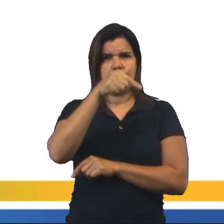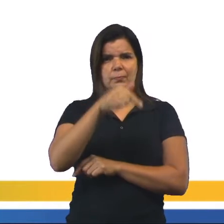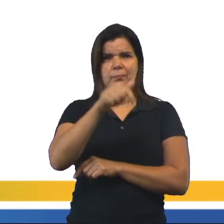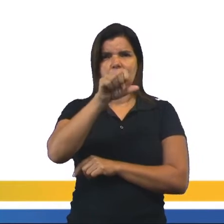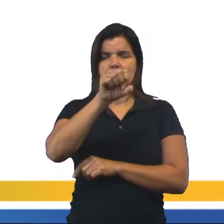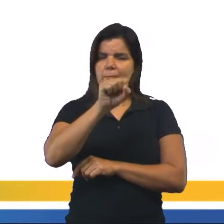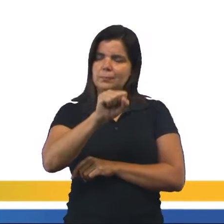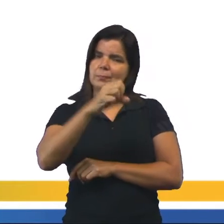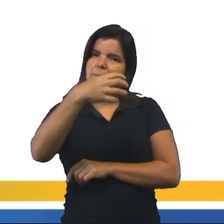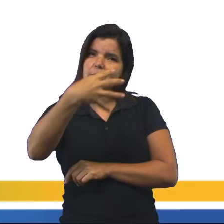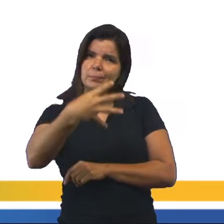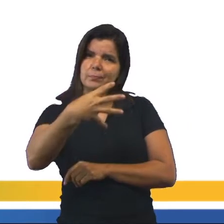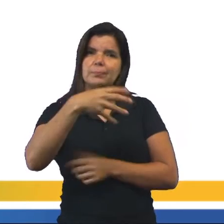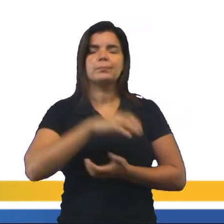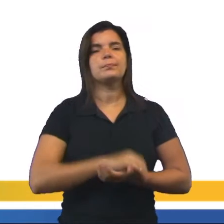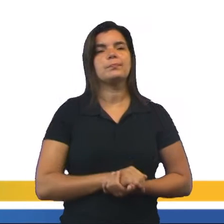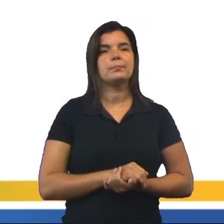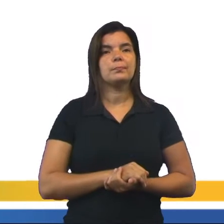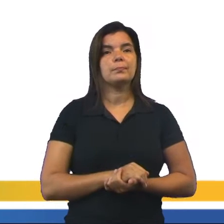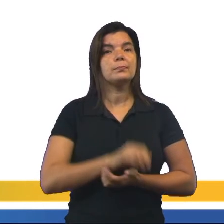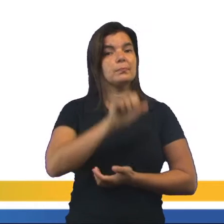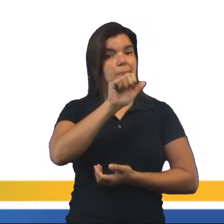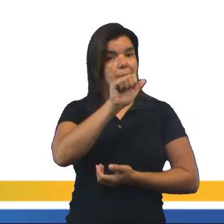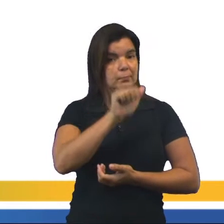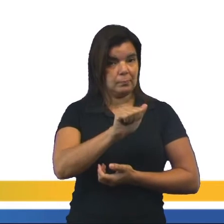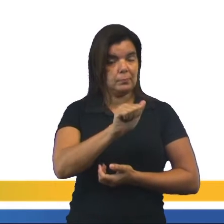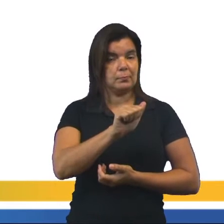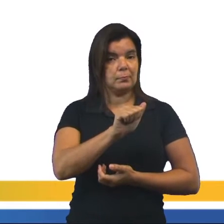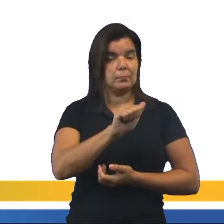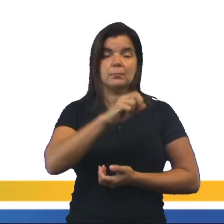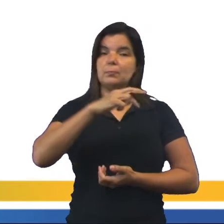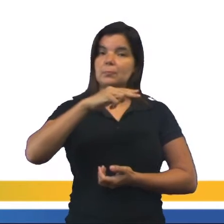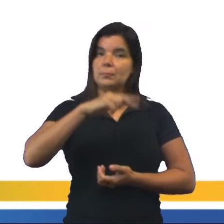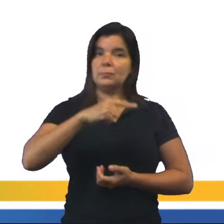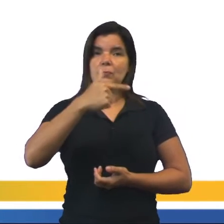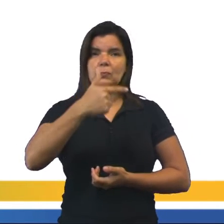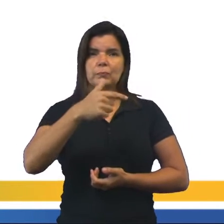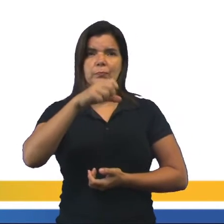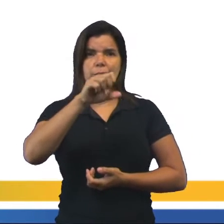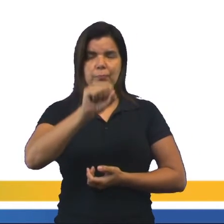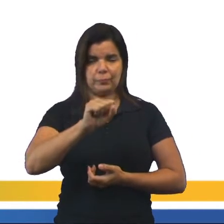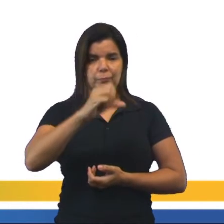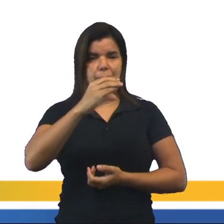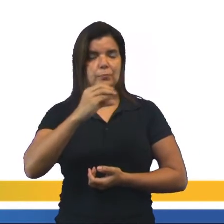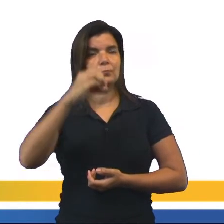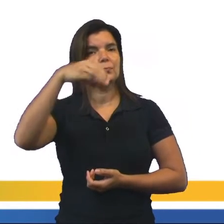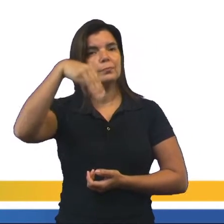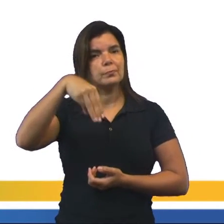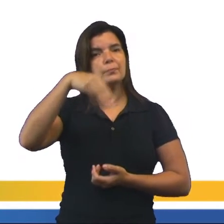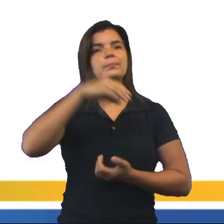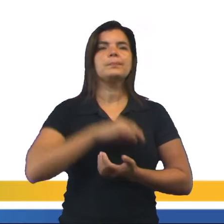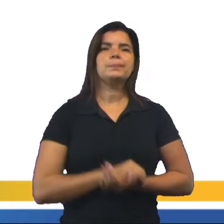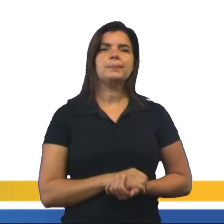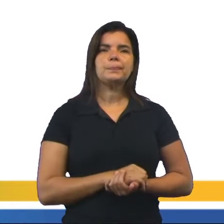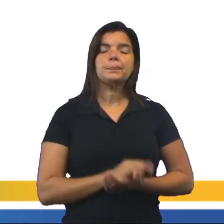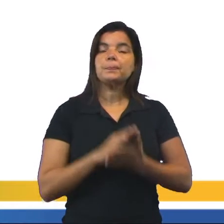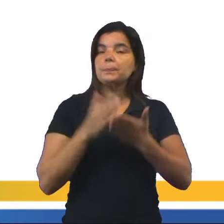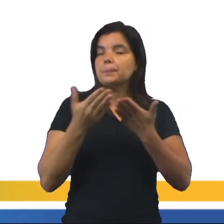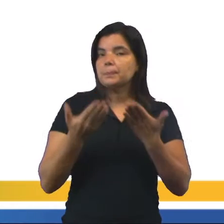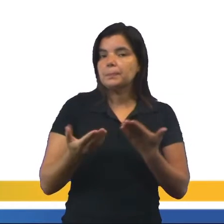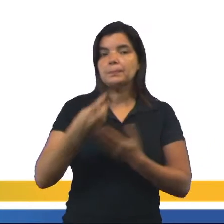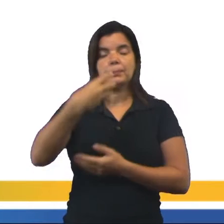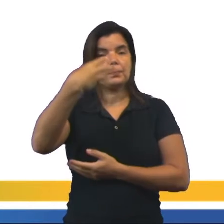de 784, 28. Então, A é igual a 28